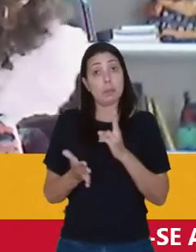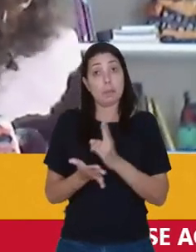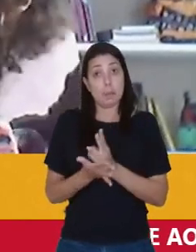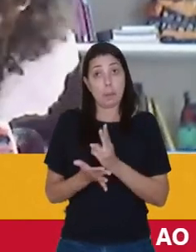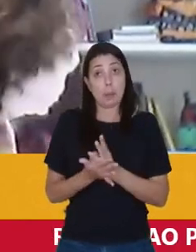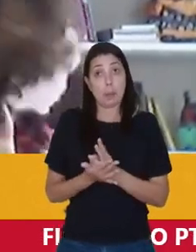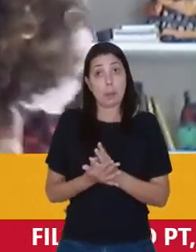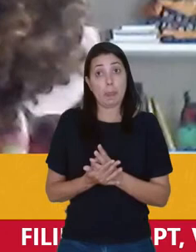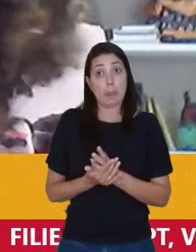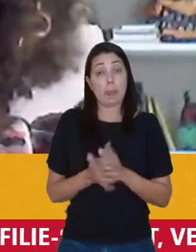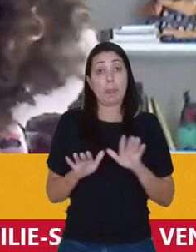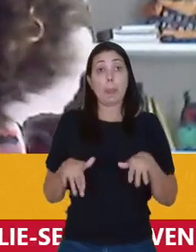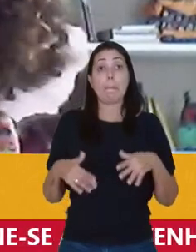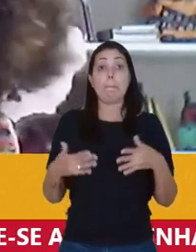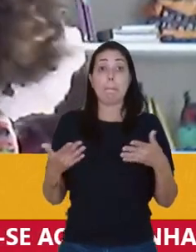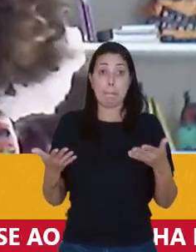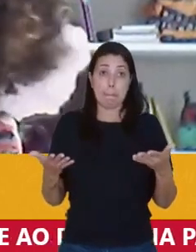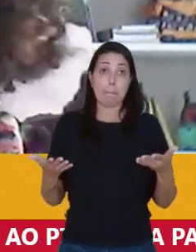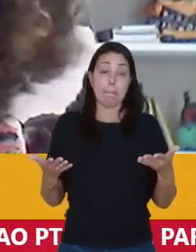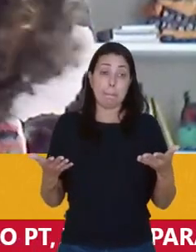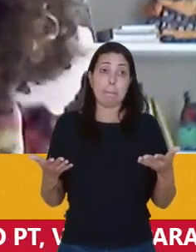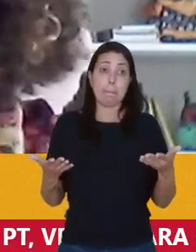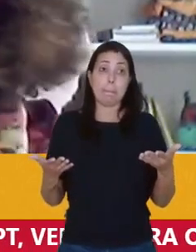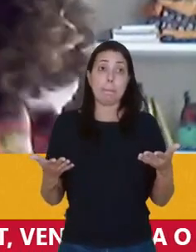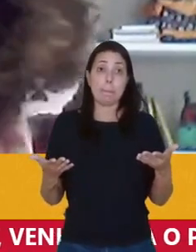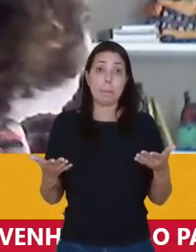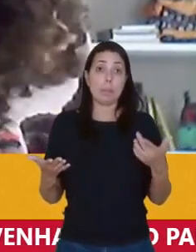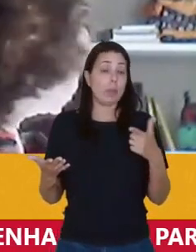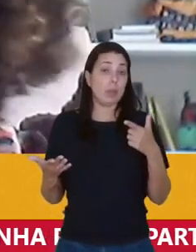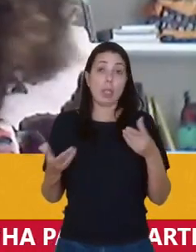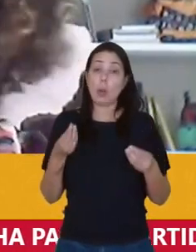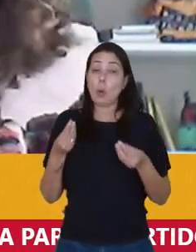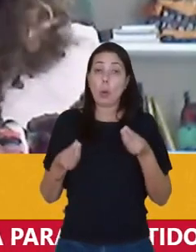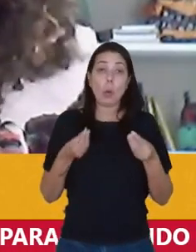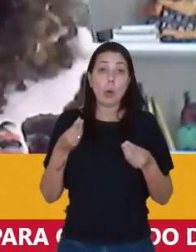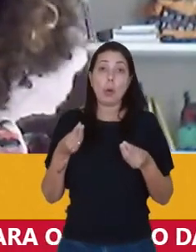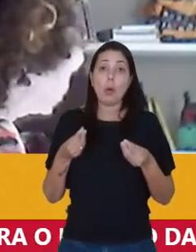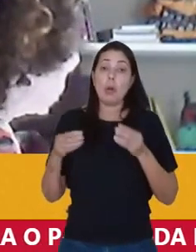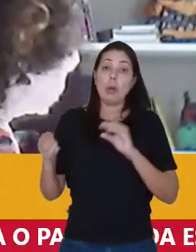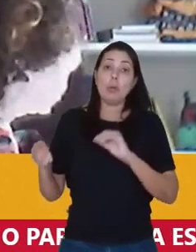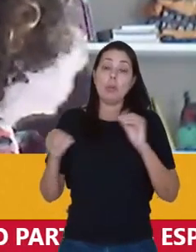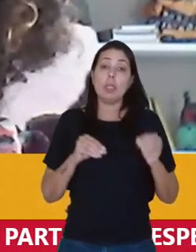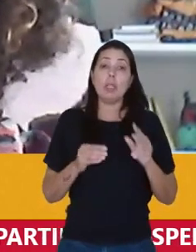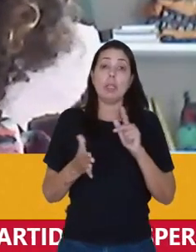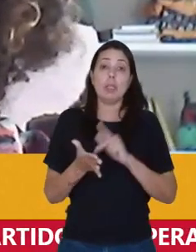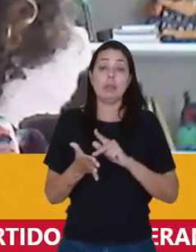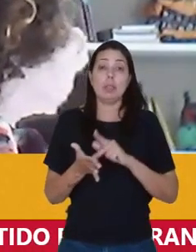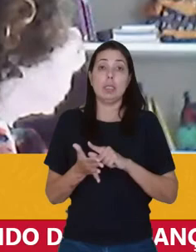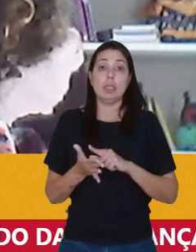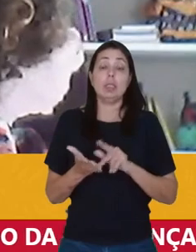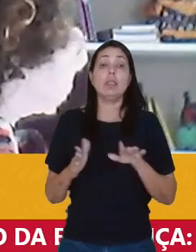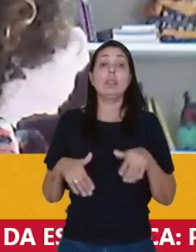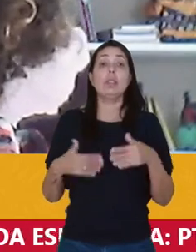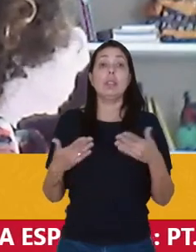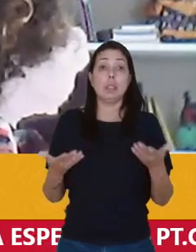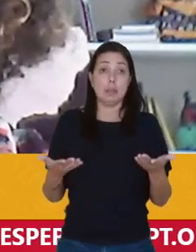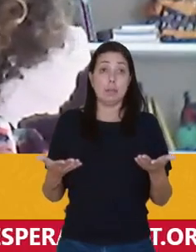né? Então, não tem como a gente mudar essa realidade